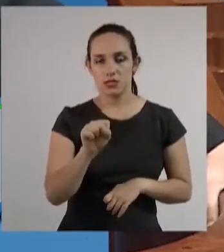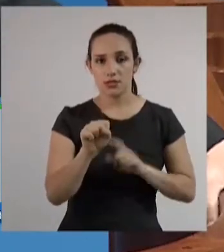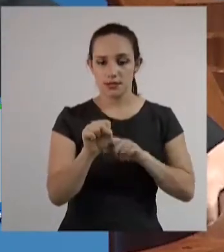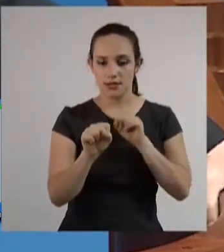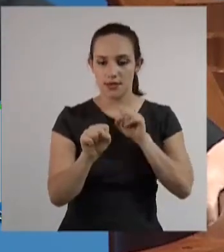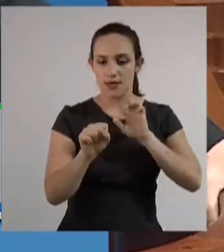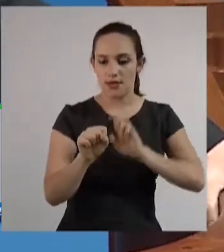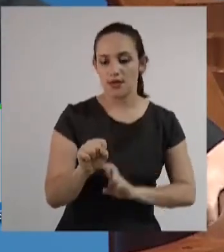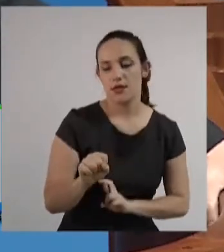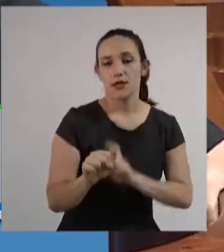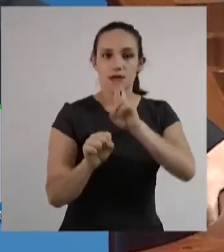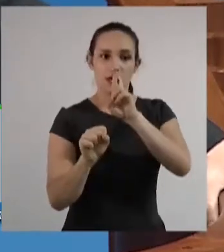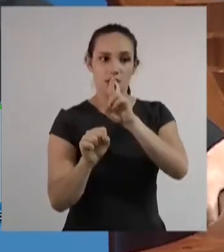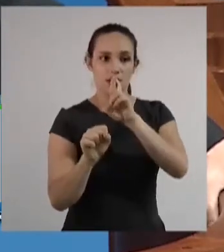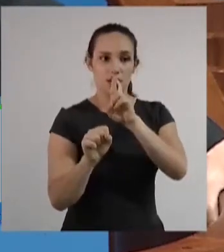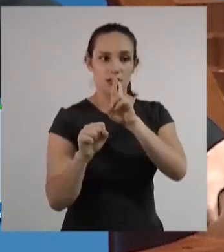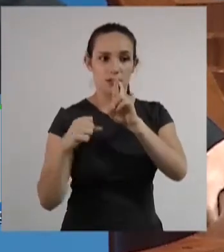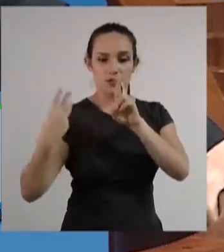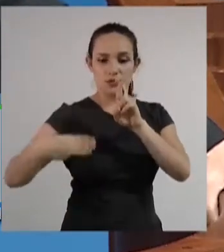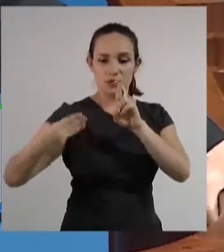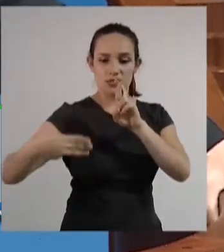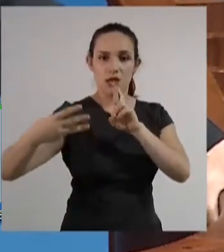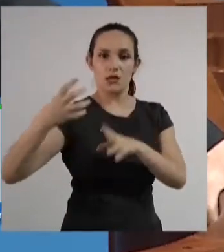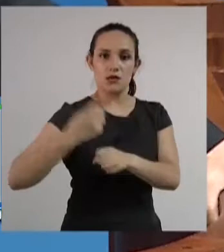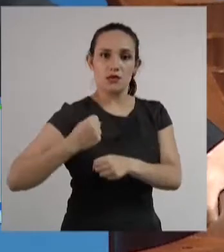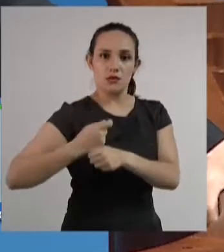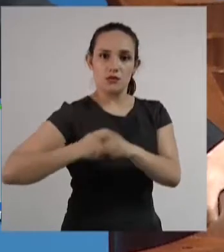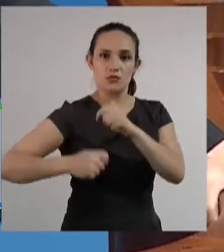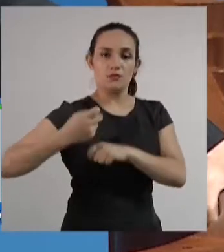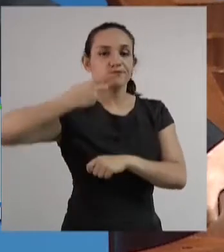gerenciar o Ministério da Fazenda.